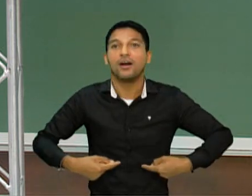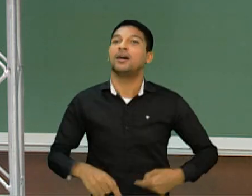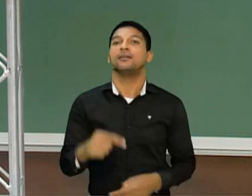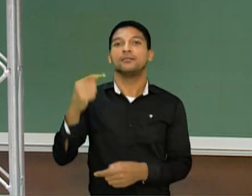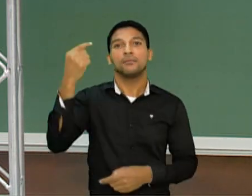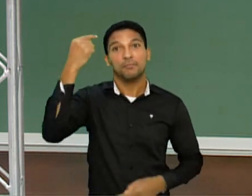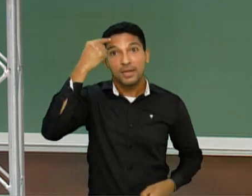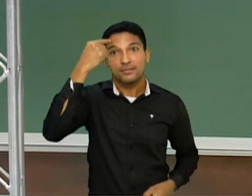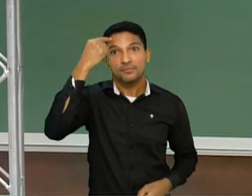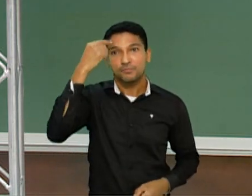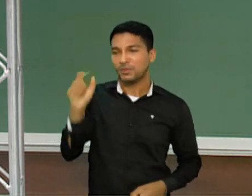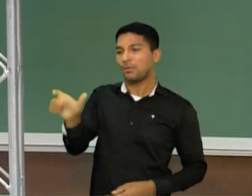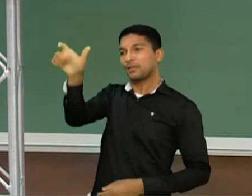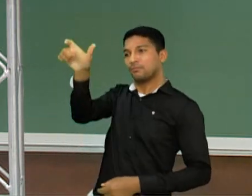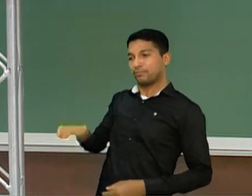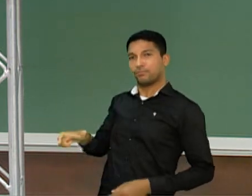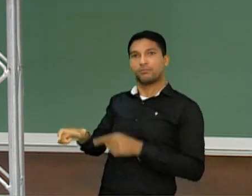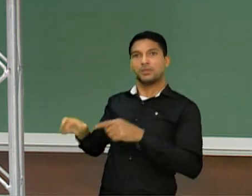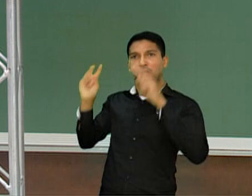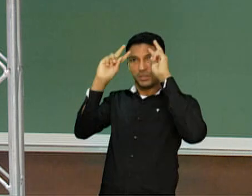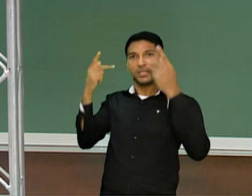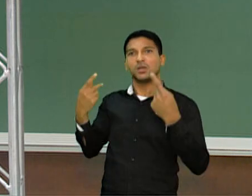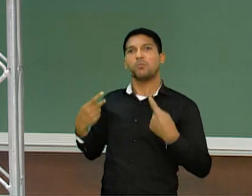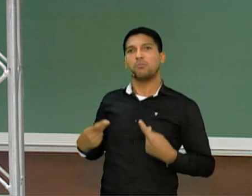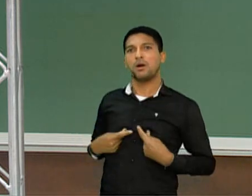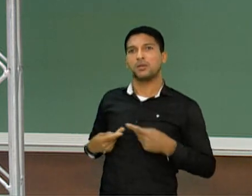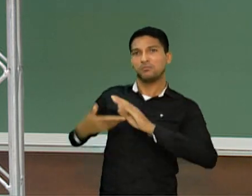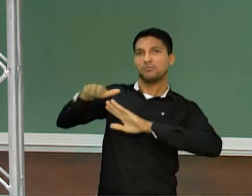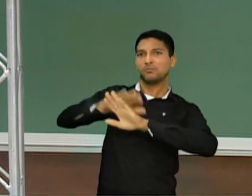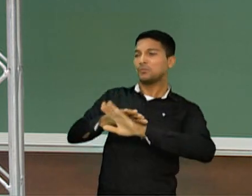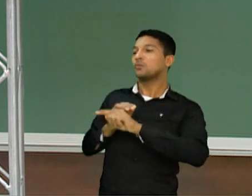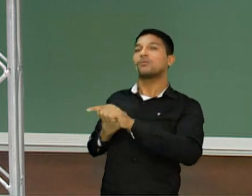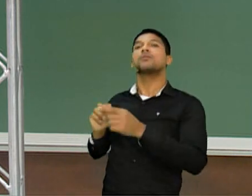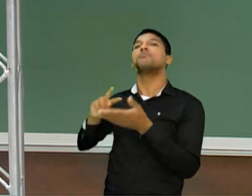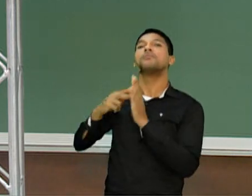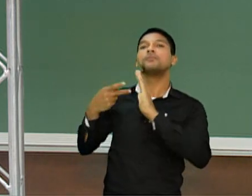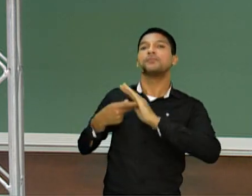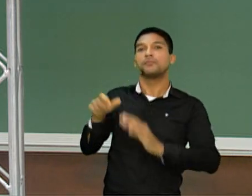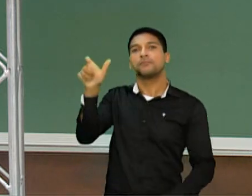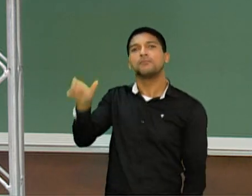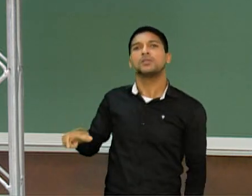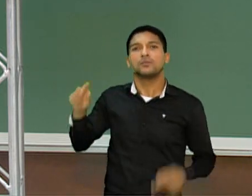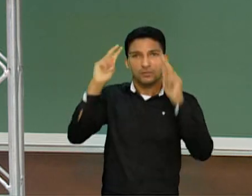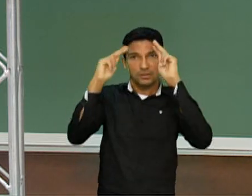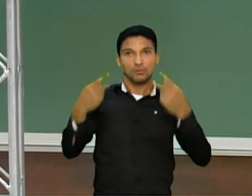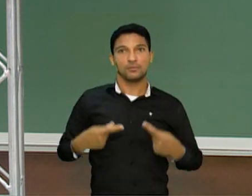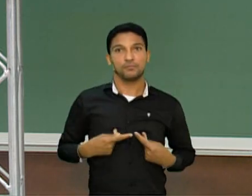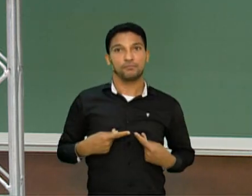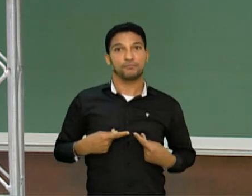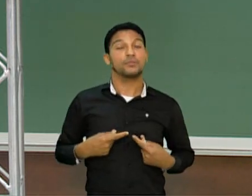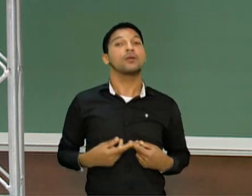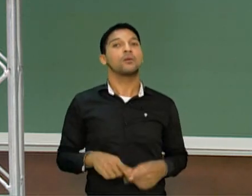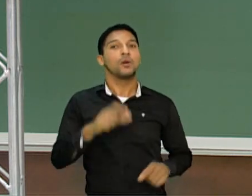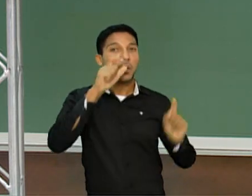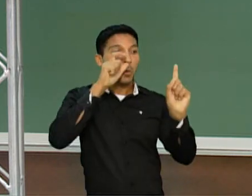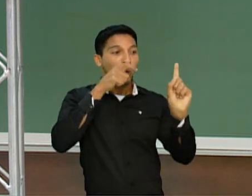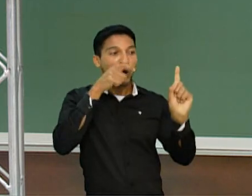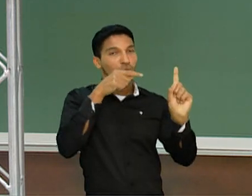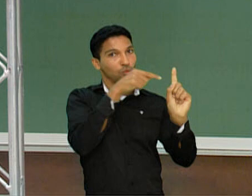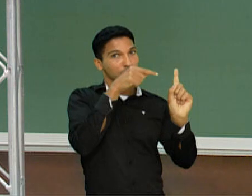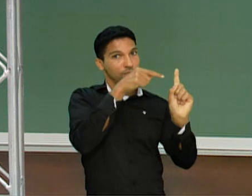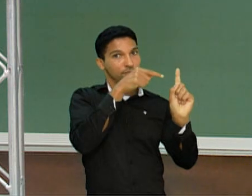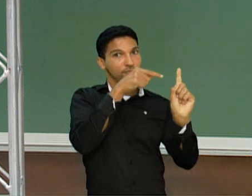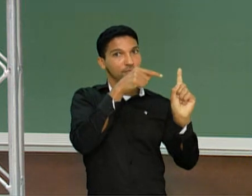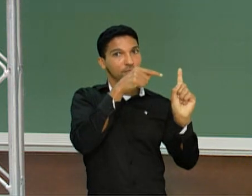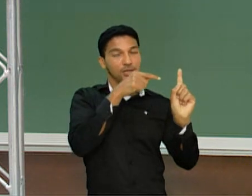é o ser humano, é justamente a pergunta que está por trás disso. Ao ver do Descartes, o ser humano é formado de duas partes. Por